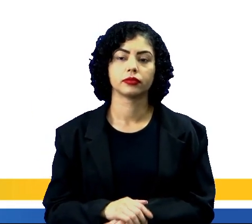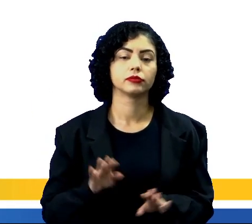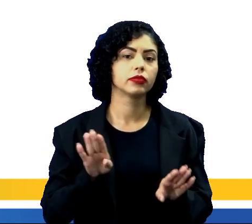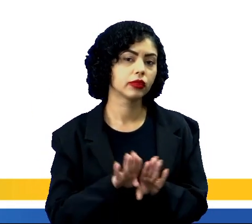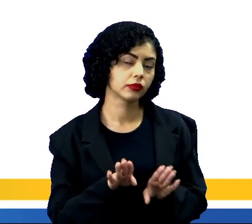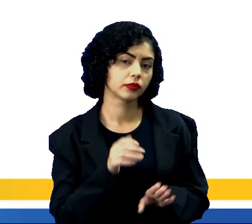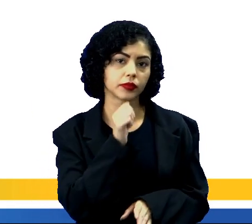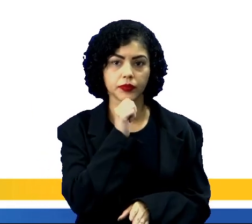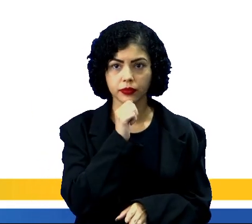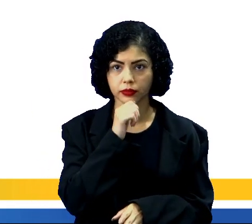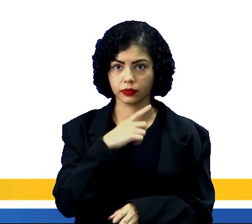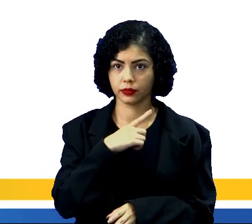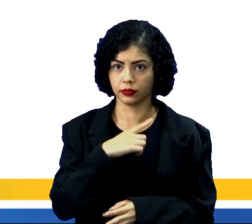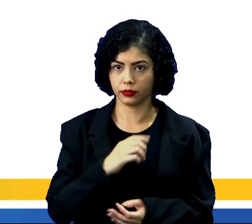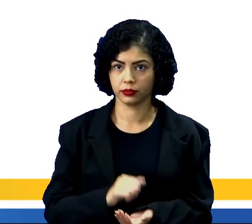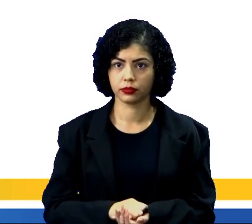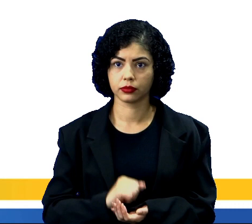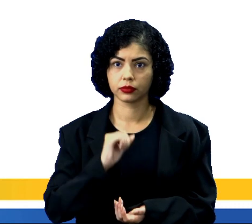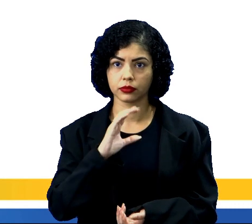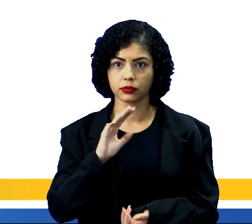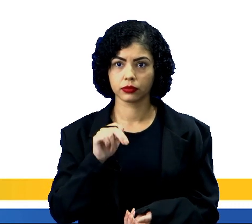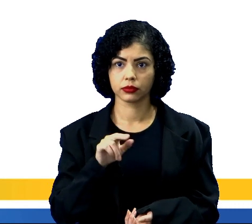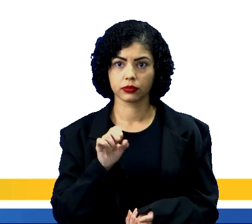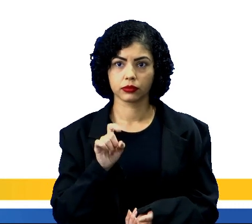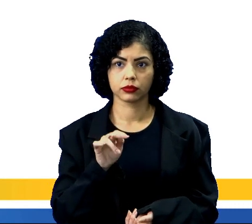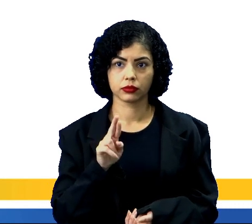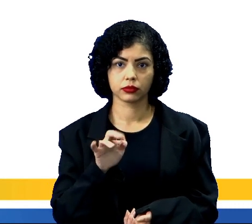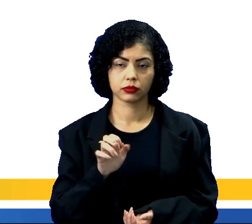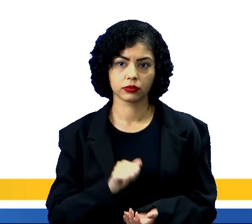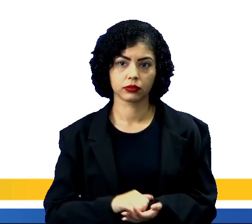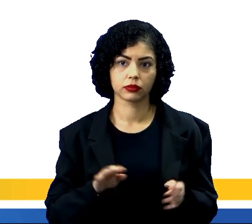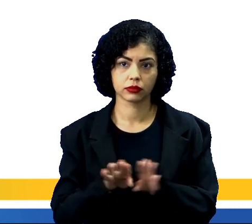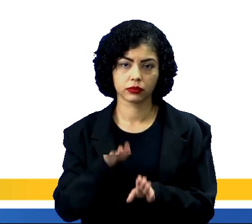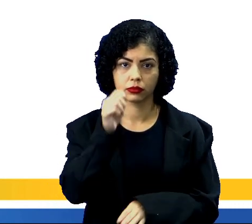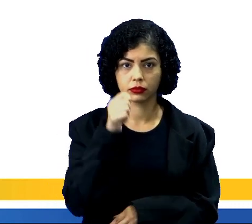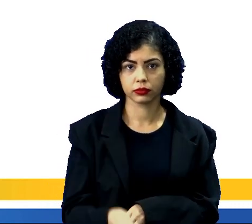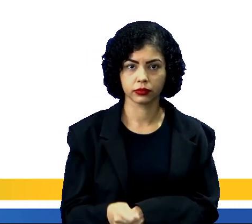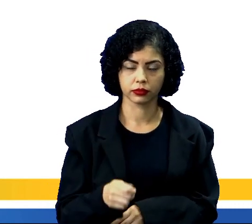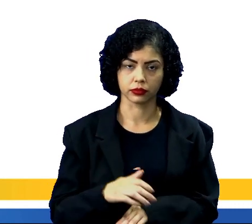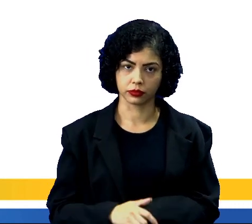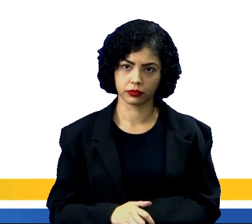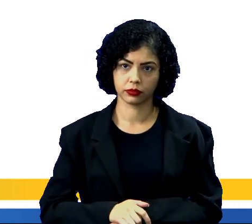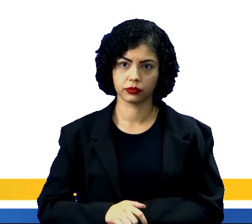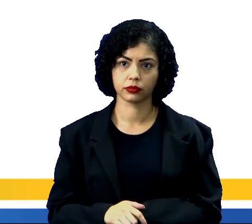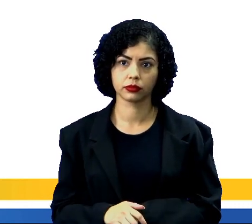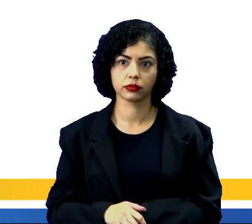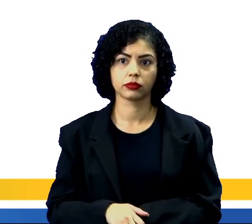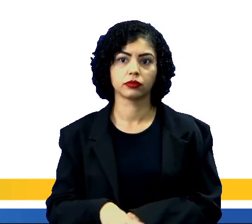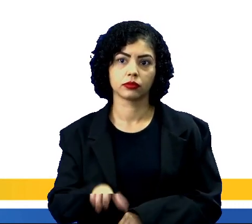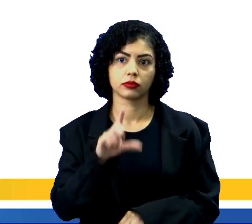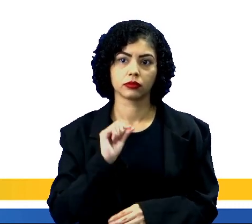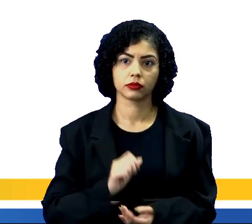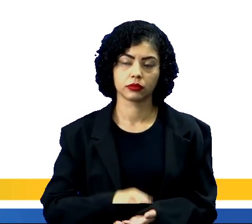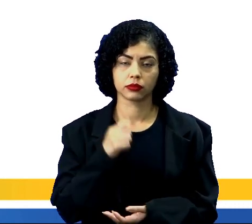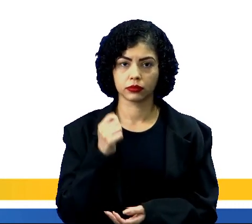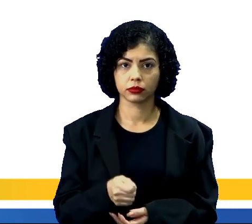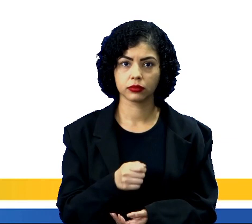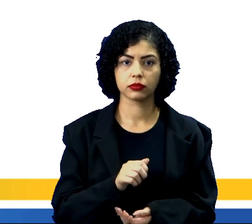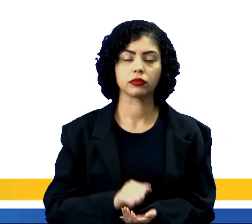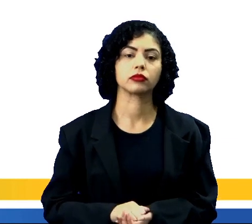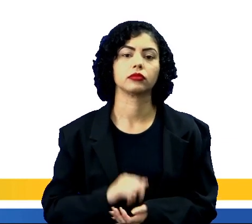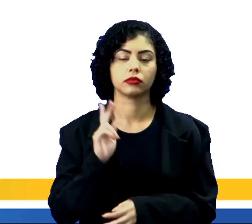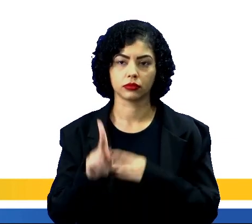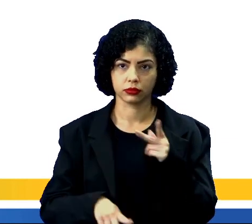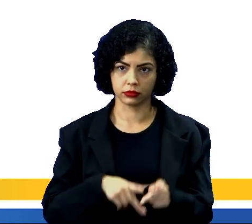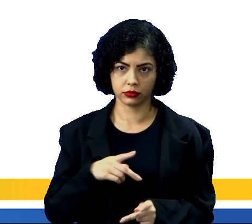Havia ainda também dentro dessa estrutura os censores e o ditador. Os censores faziam a contagem da população, era uma espécie